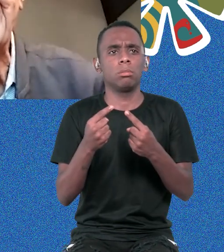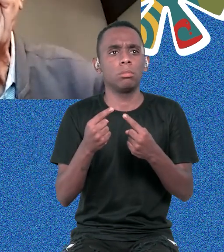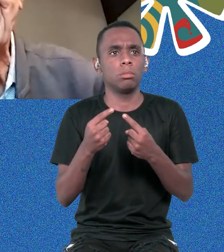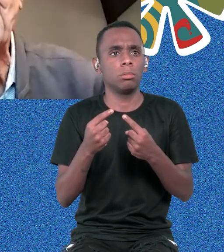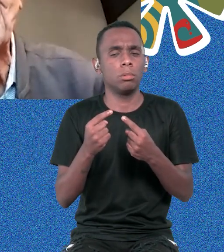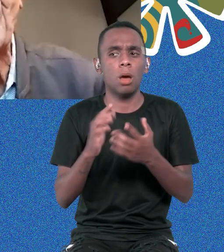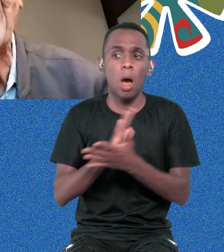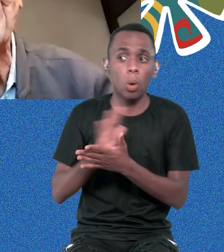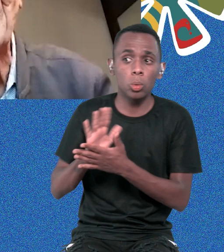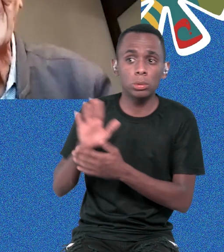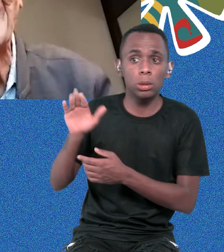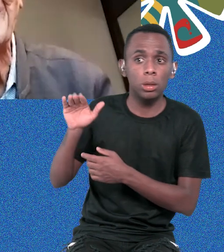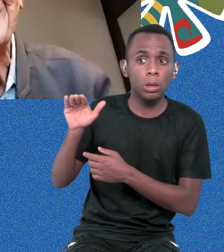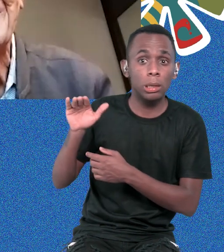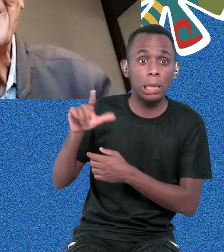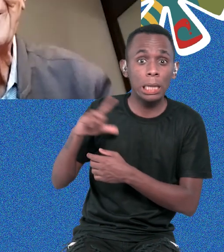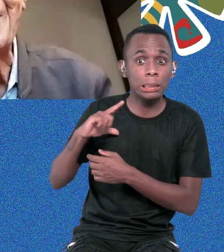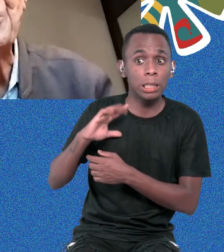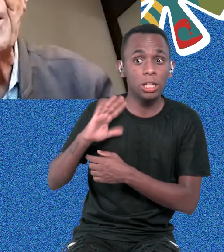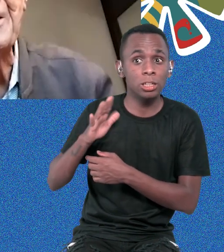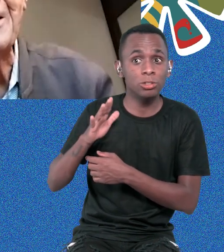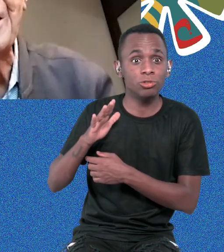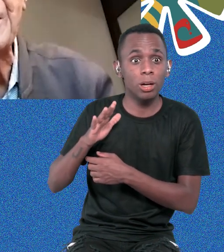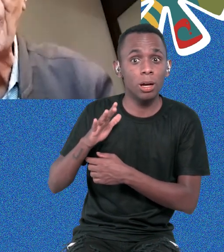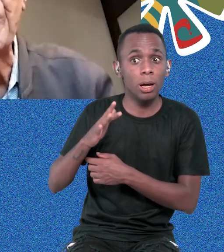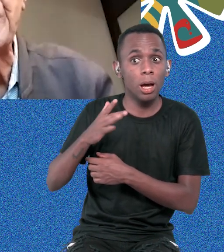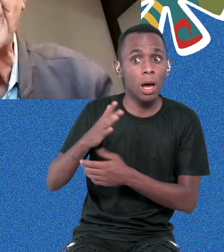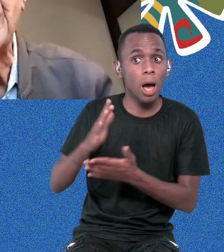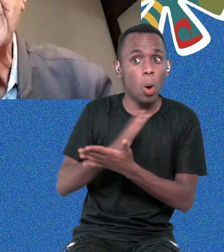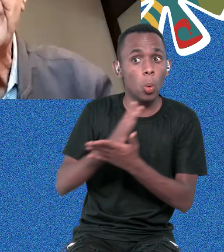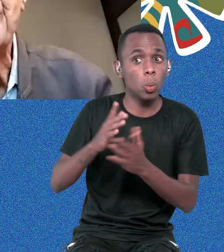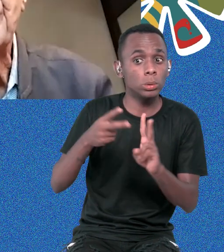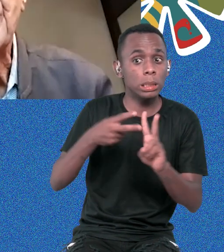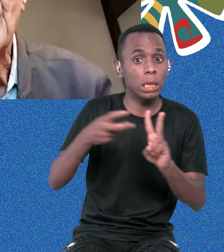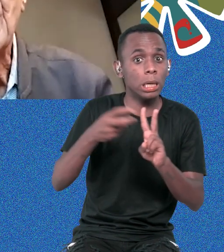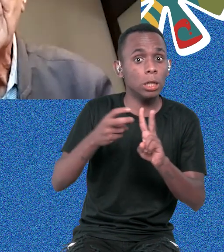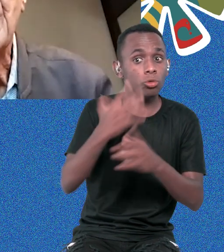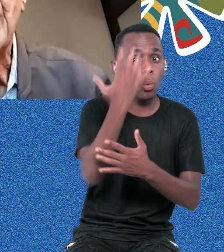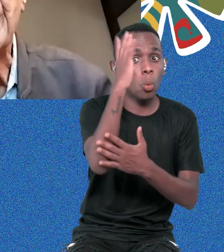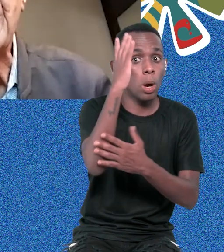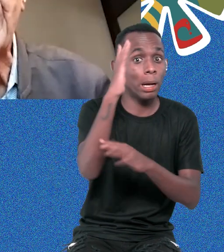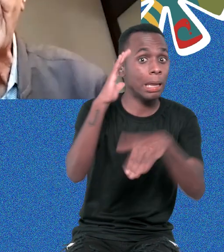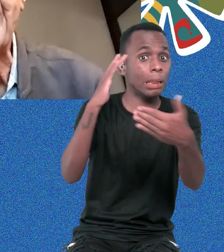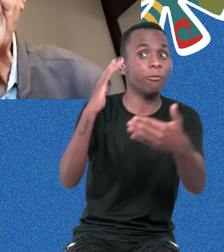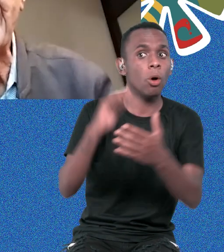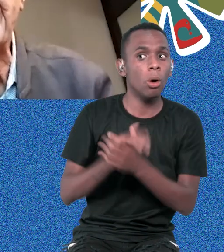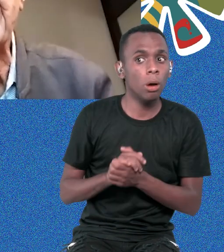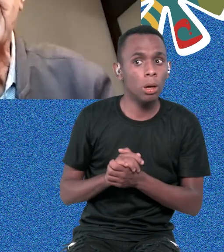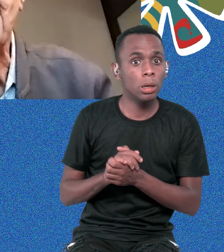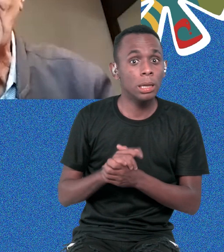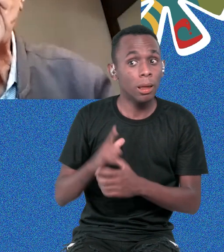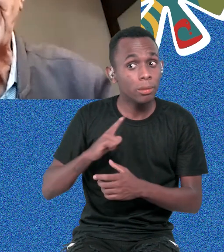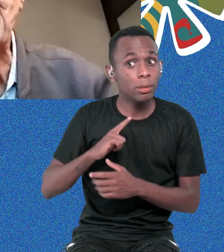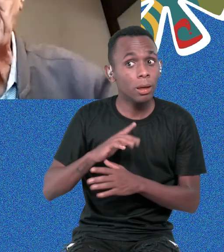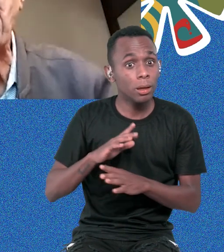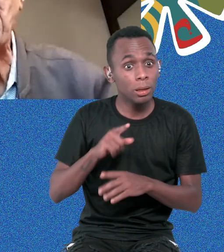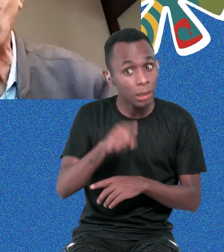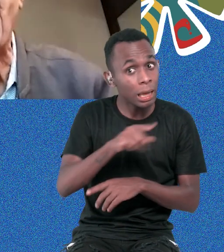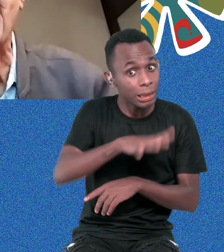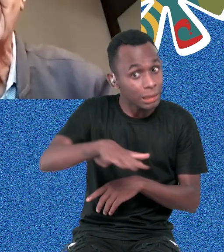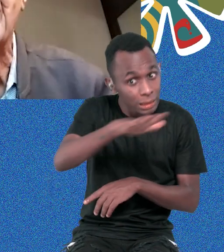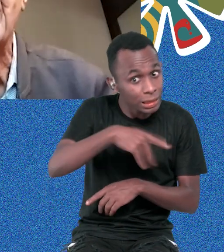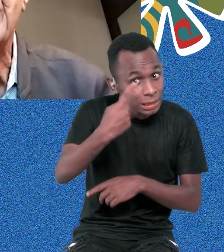E alguém deve ter cutucado para ele. Tem gente atrás da moita. Esta terra é deles. Voltemos